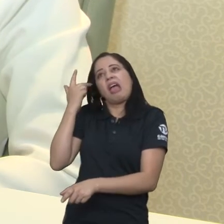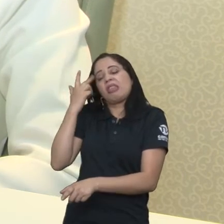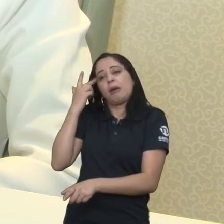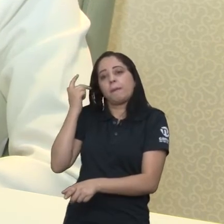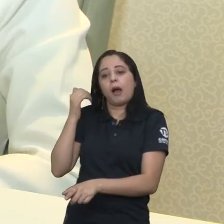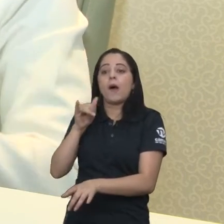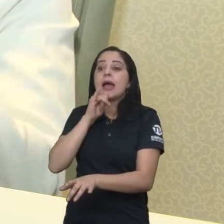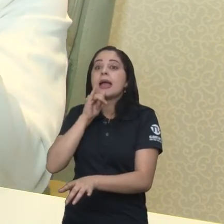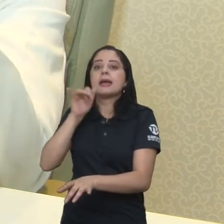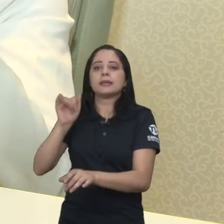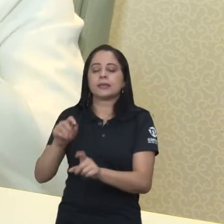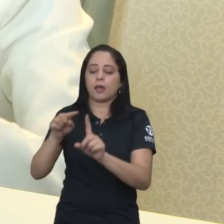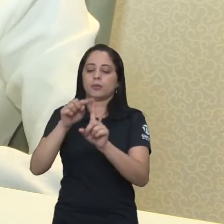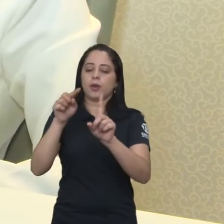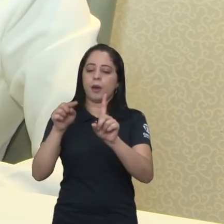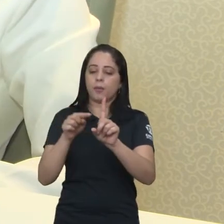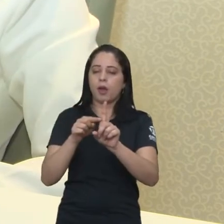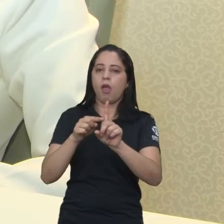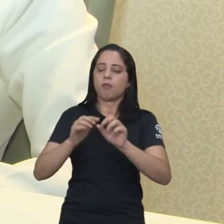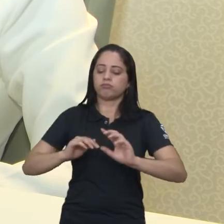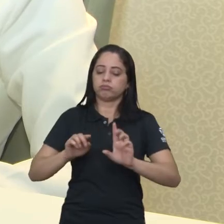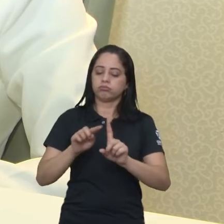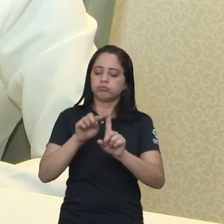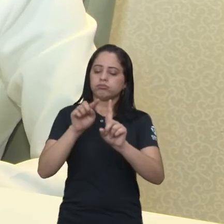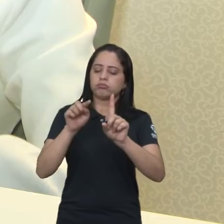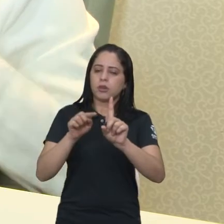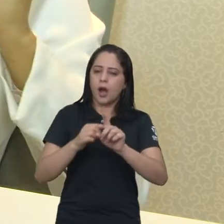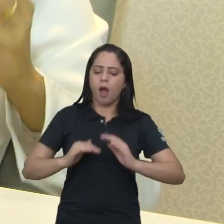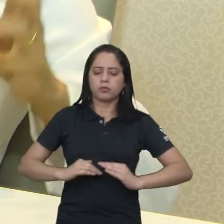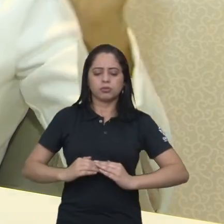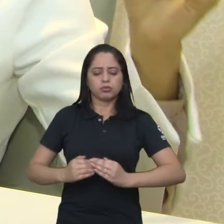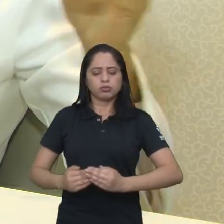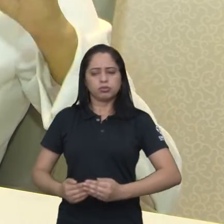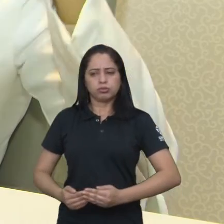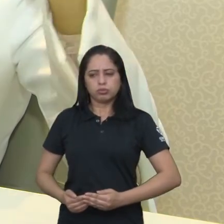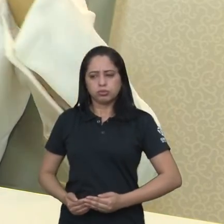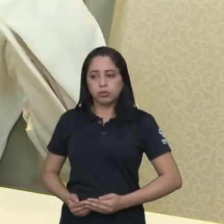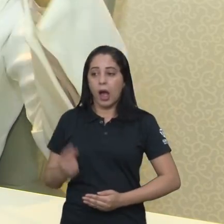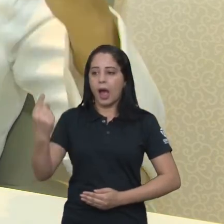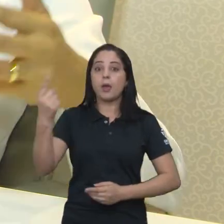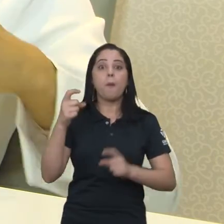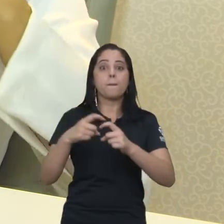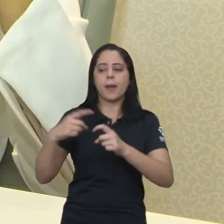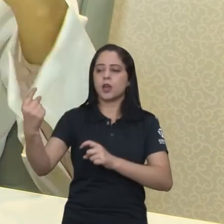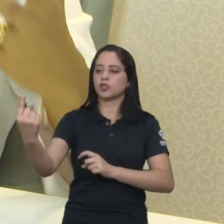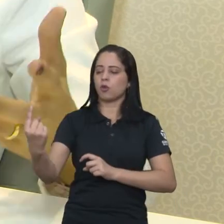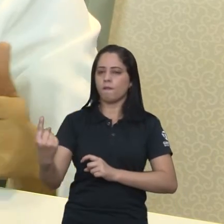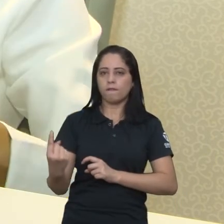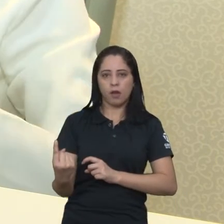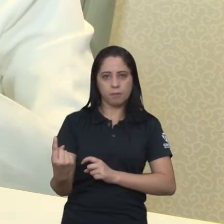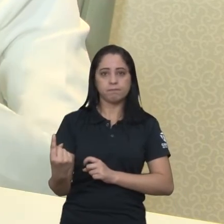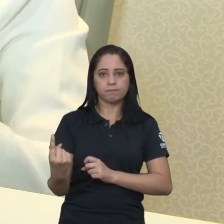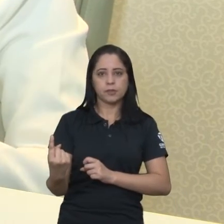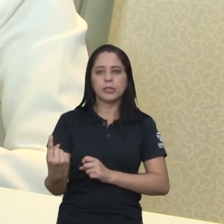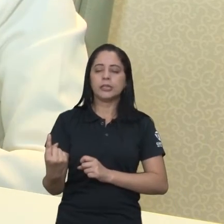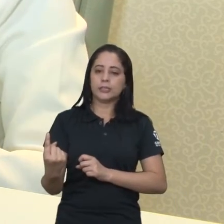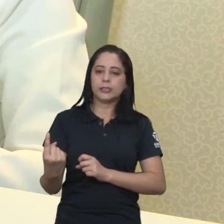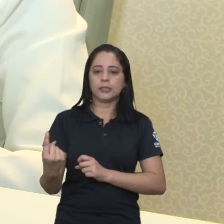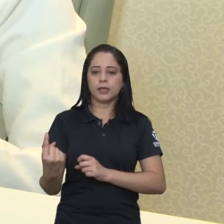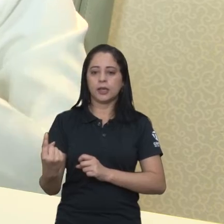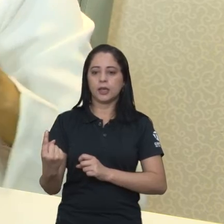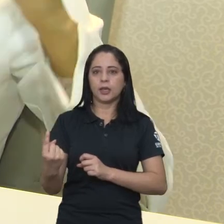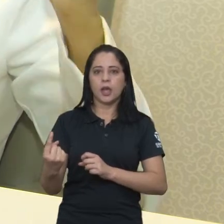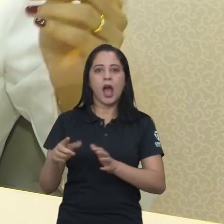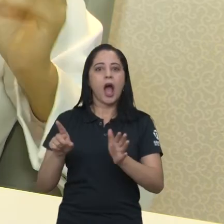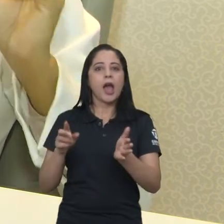exemplo, ela está em um trabalho de parto e aquele médico do plantão ou enfermeira obstetriz,